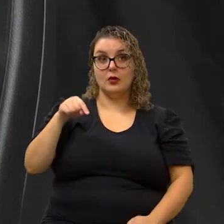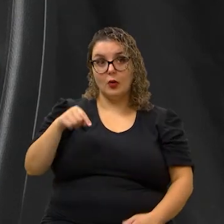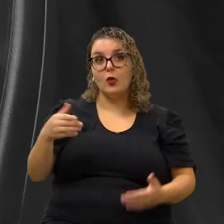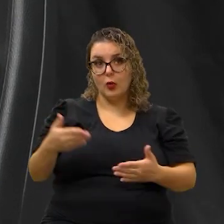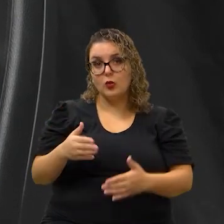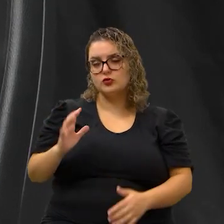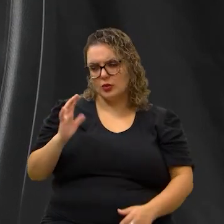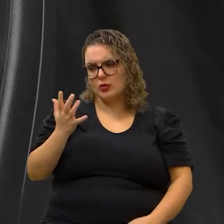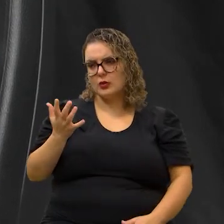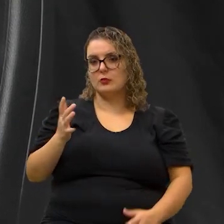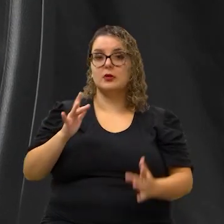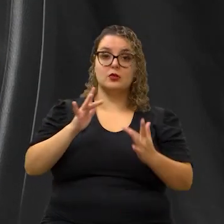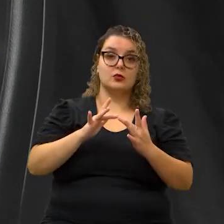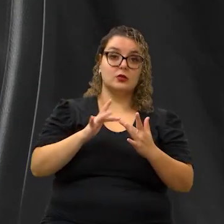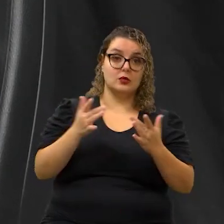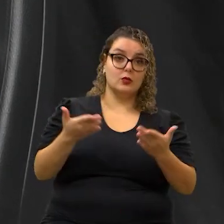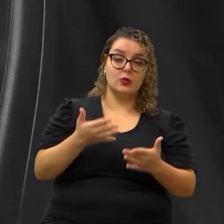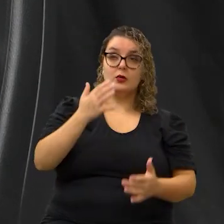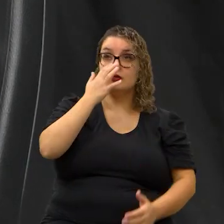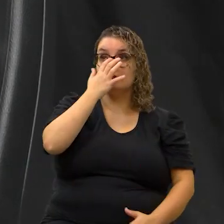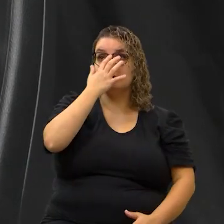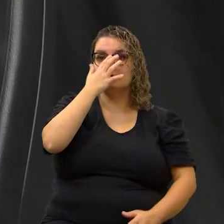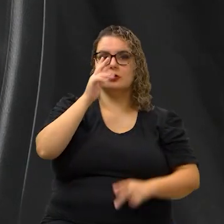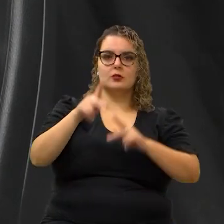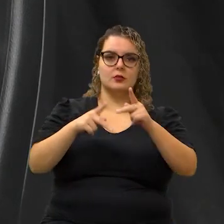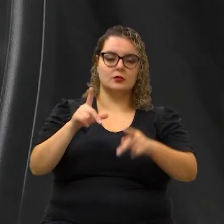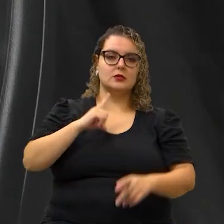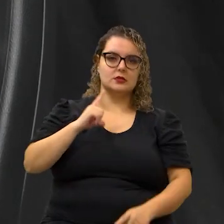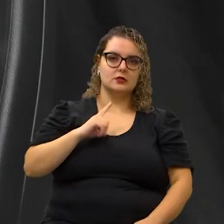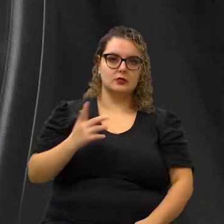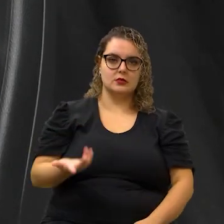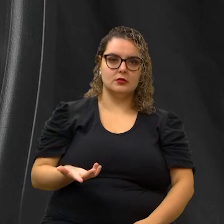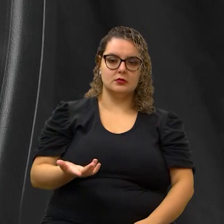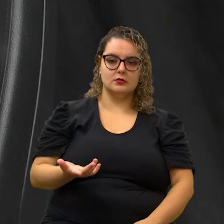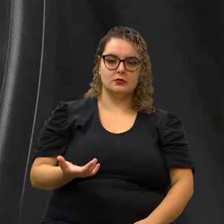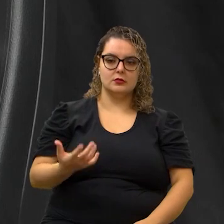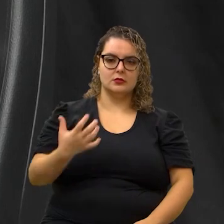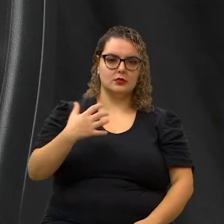não aconteça, mas hoje o contato que eu tenho com a